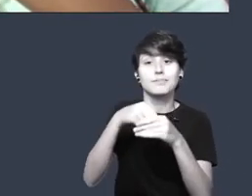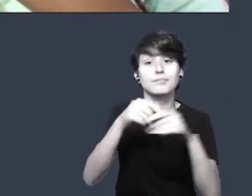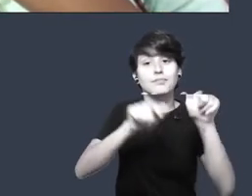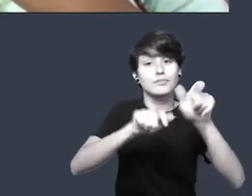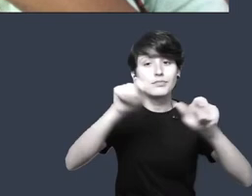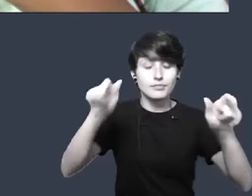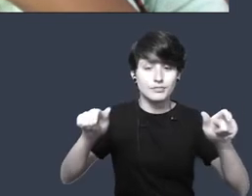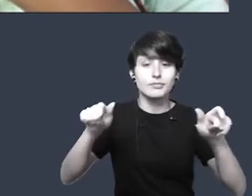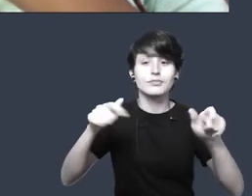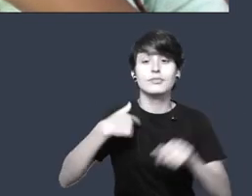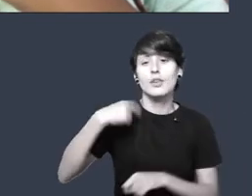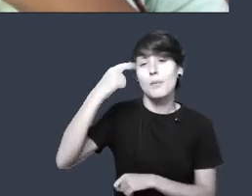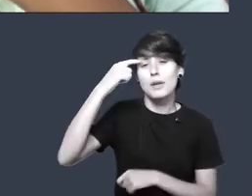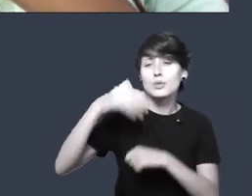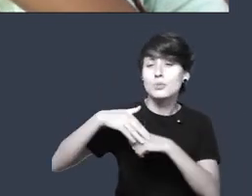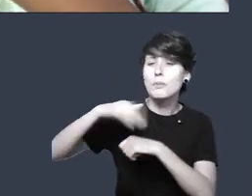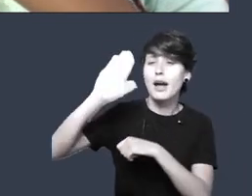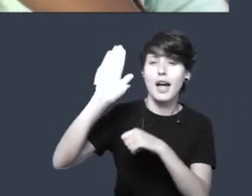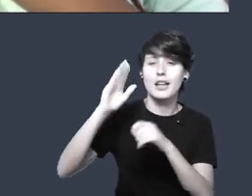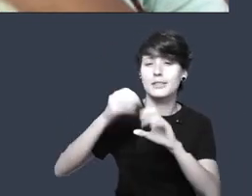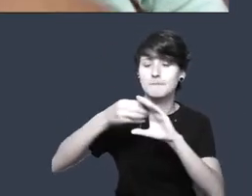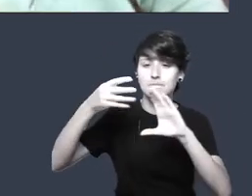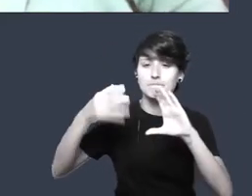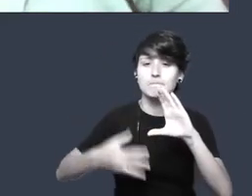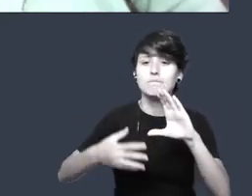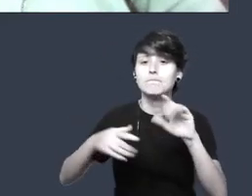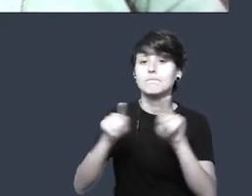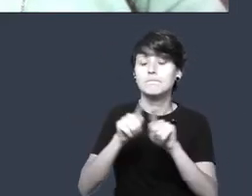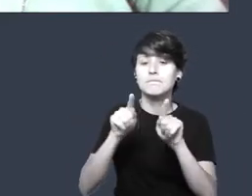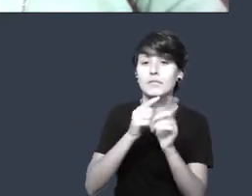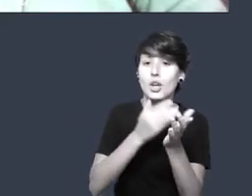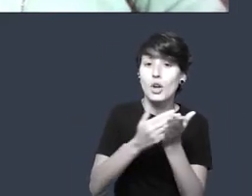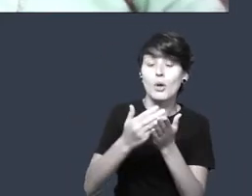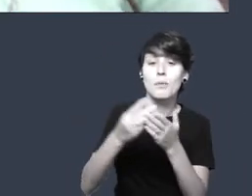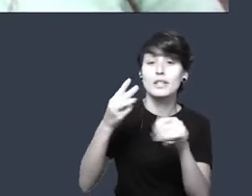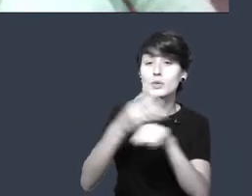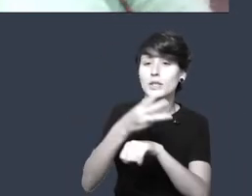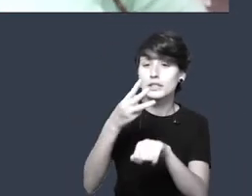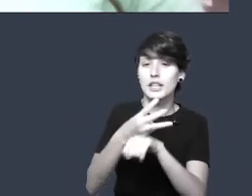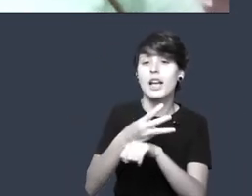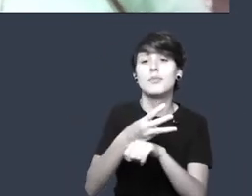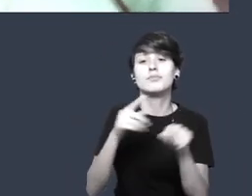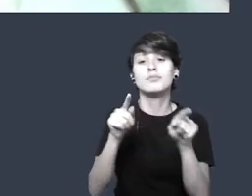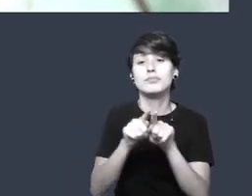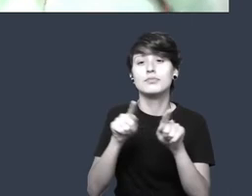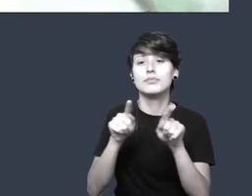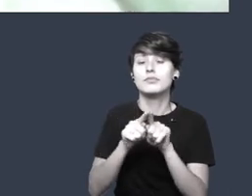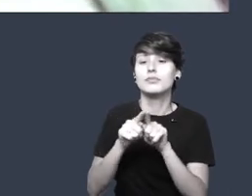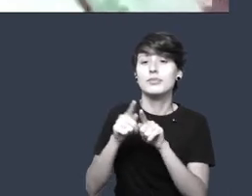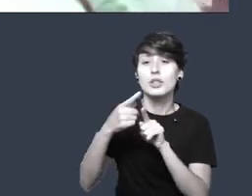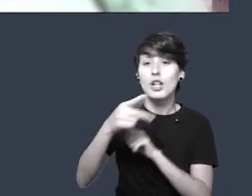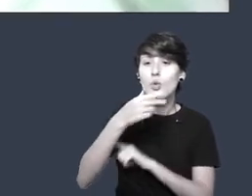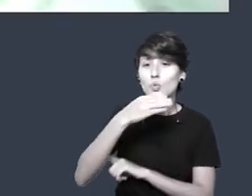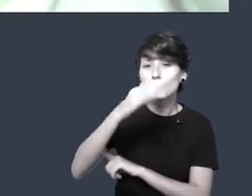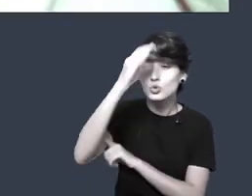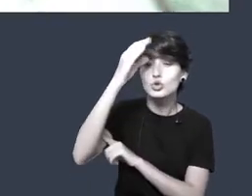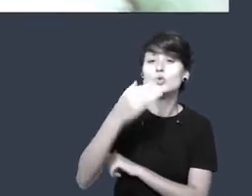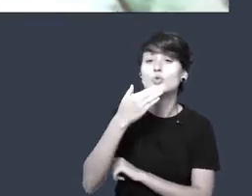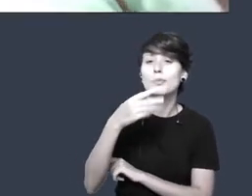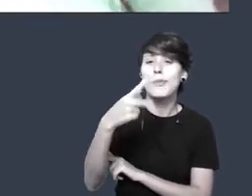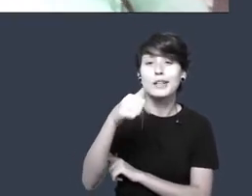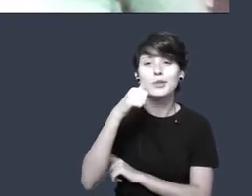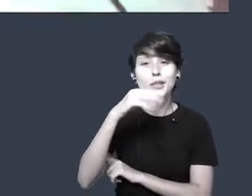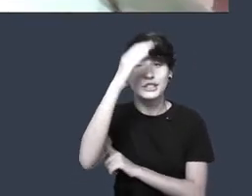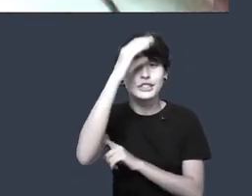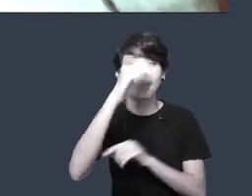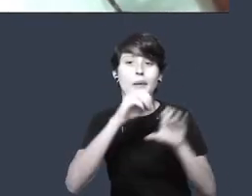penso ainda muito muito além, né? A gente pensa assim, começa a história do WhatsApp, em que a família, o seu tio manda para você, para sua tia, que manda